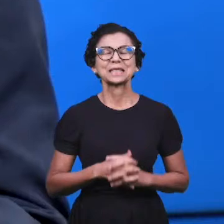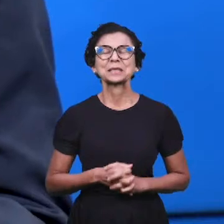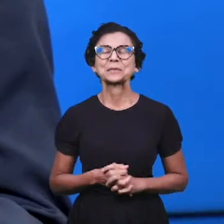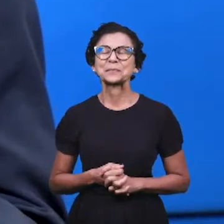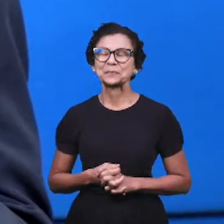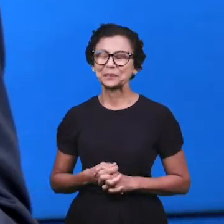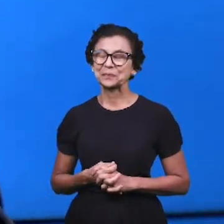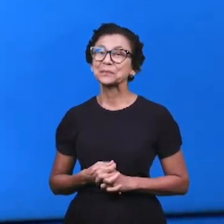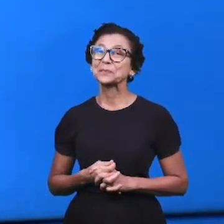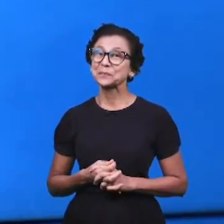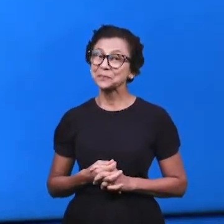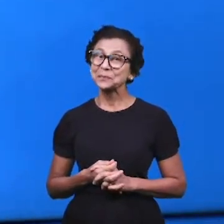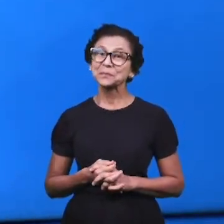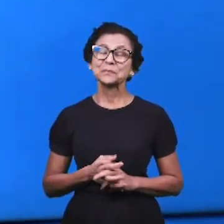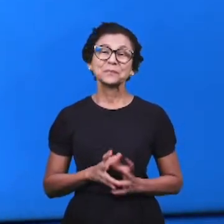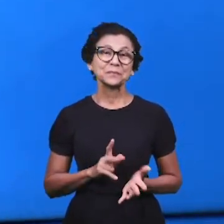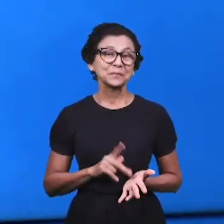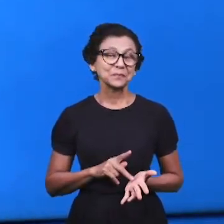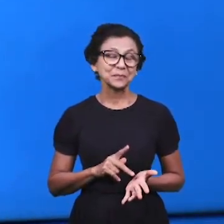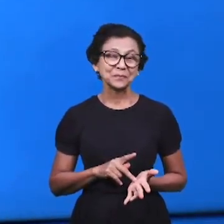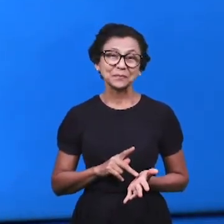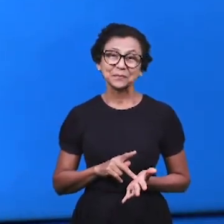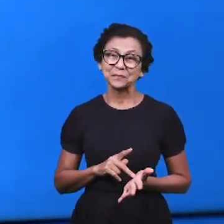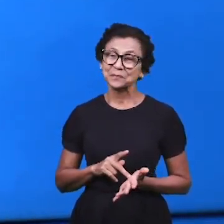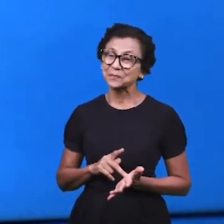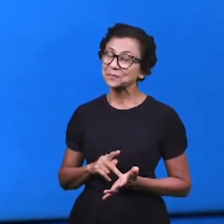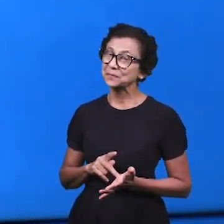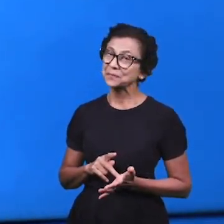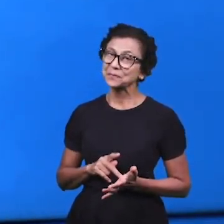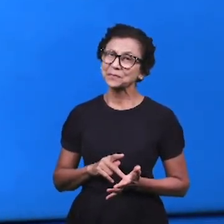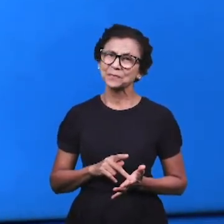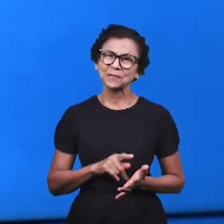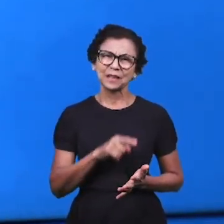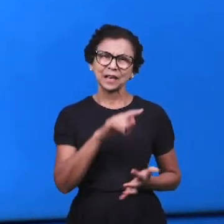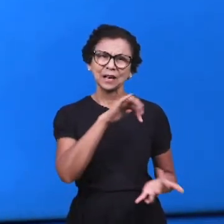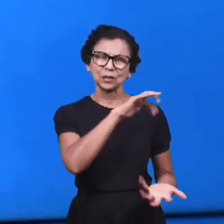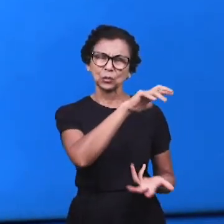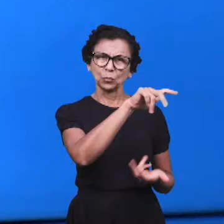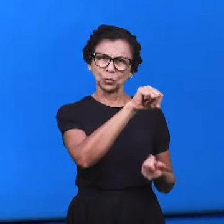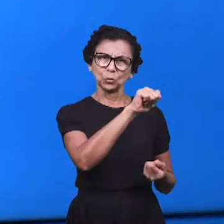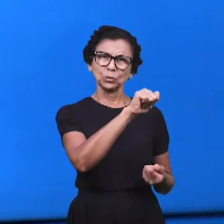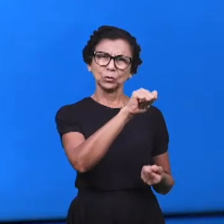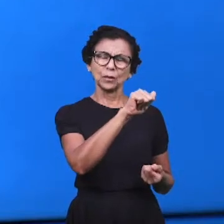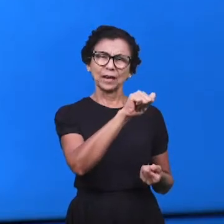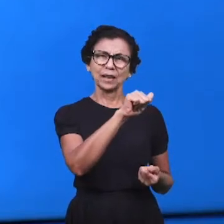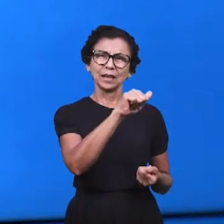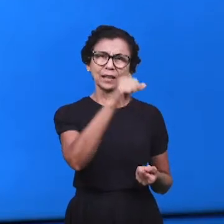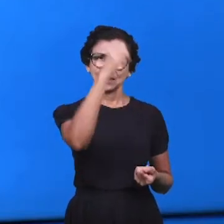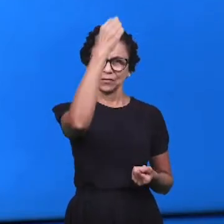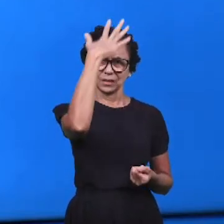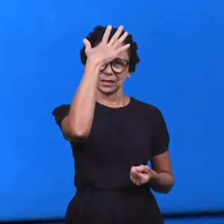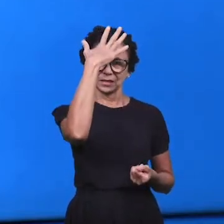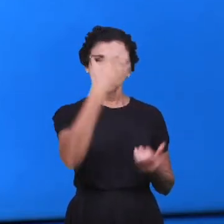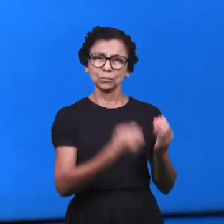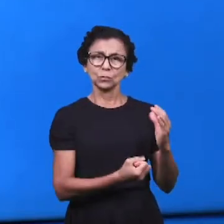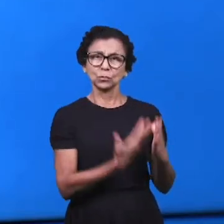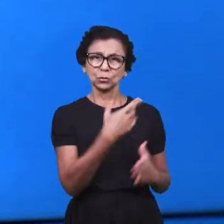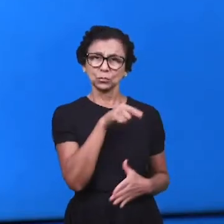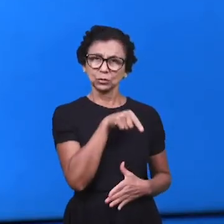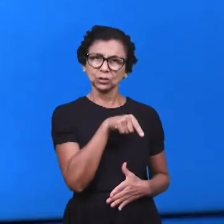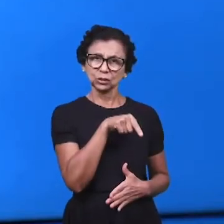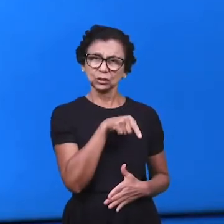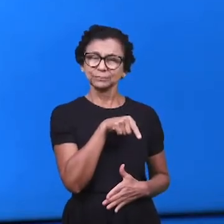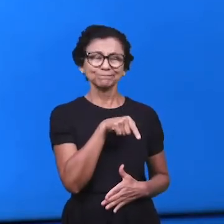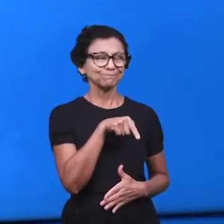Lânia. A revelação realmente não emerge, ou seja, não surge da obra criadora, porque nós vivemos